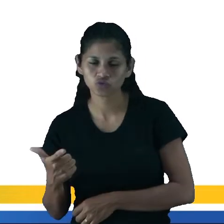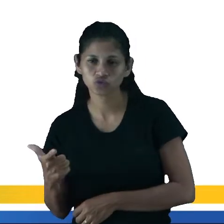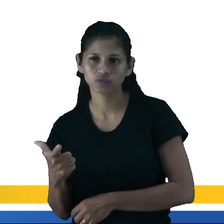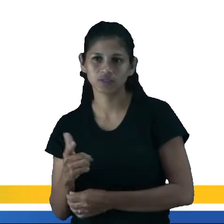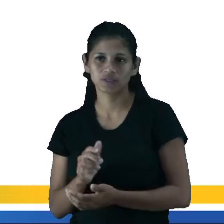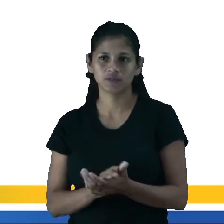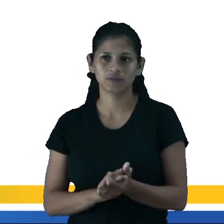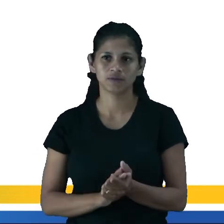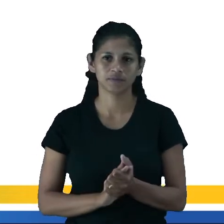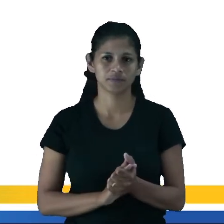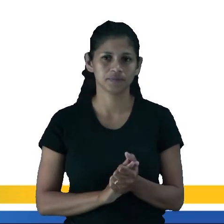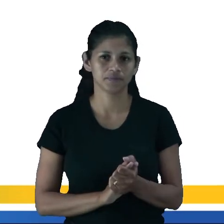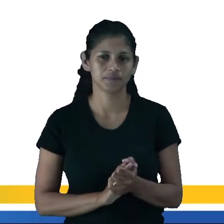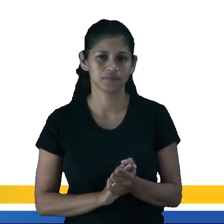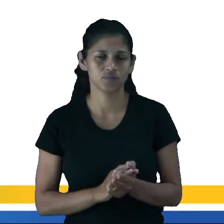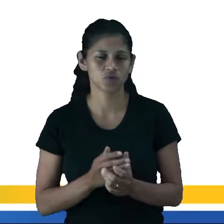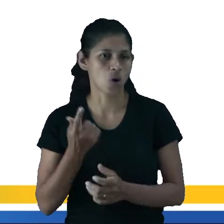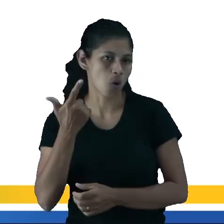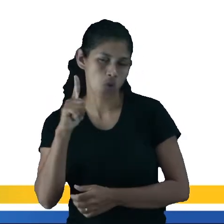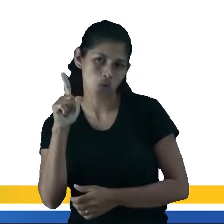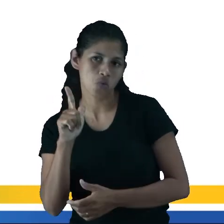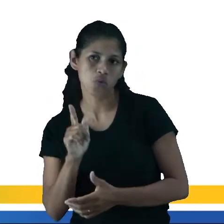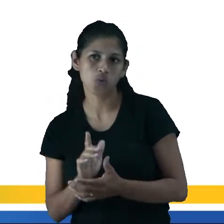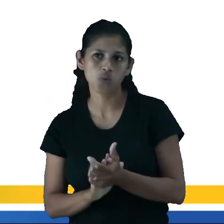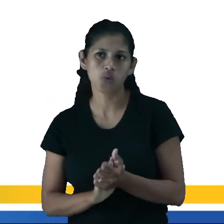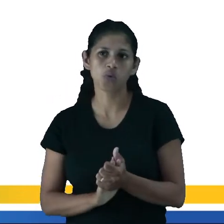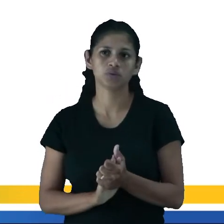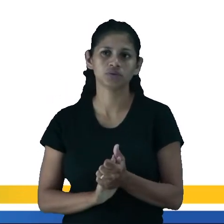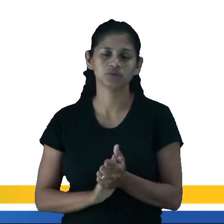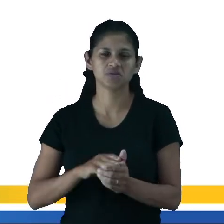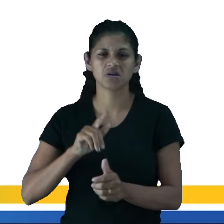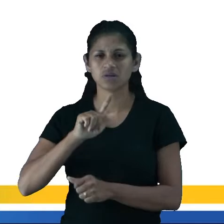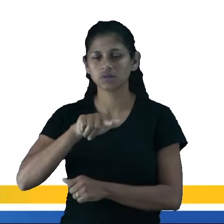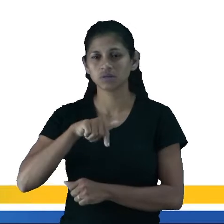os trens, tá? A primeira linha foi só a partir de